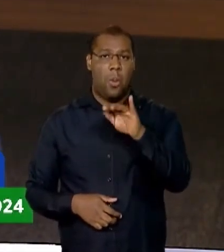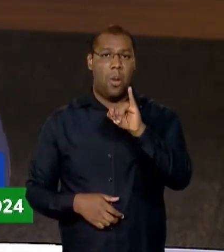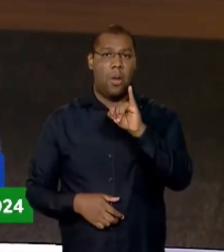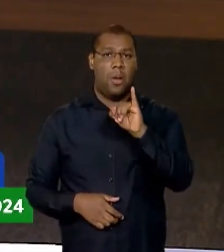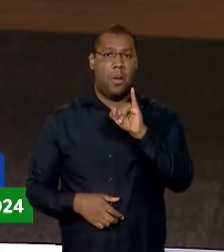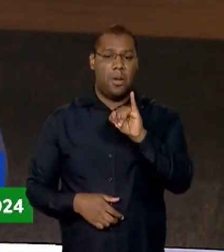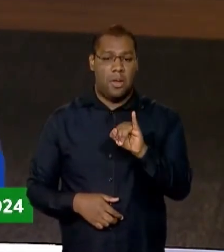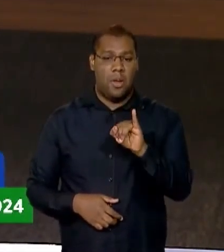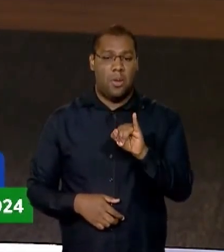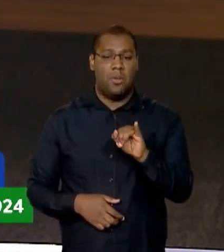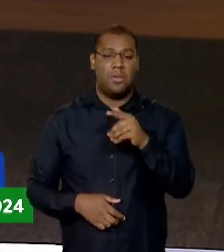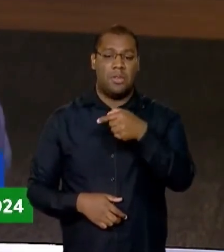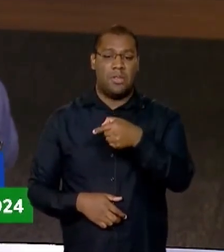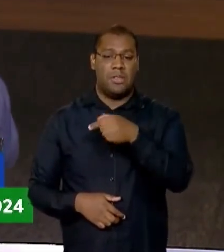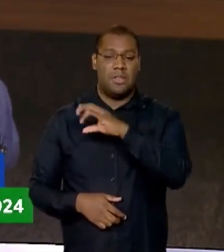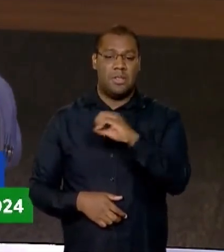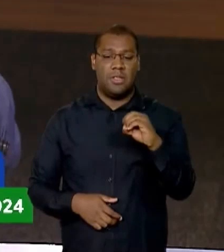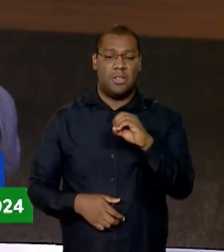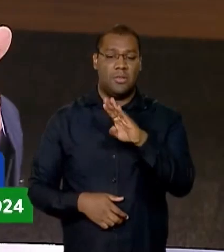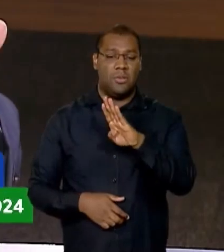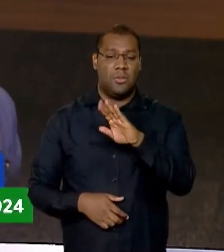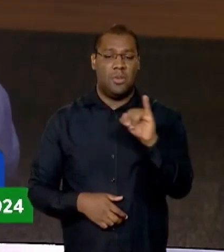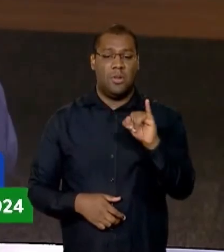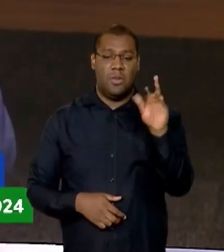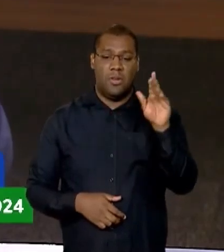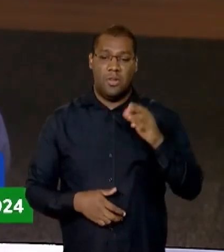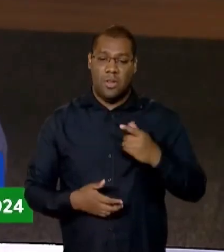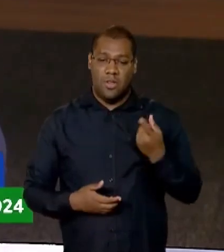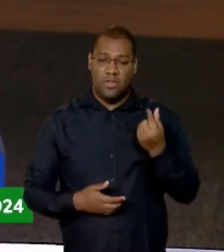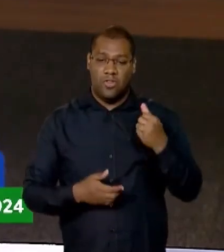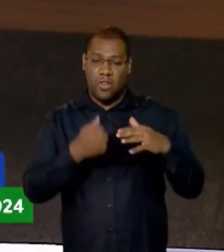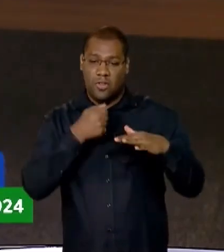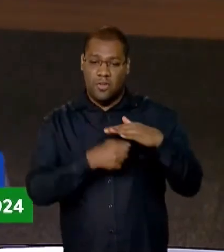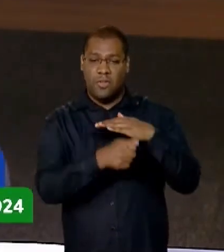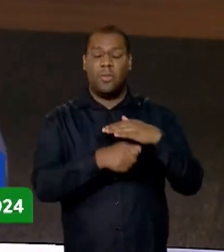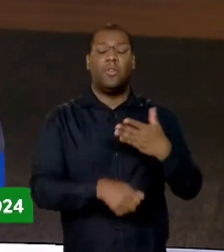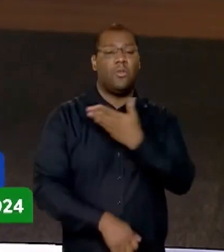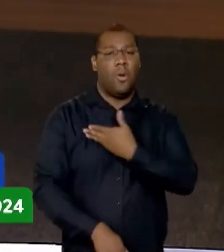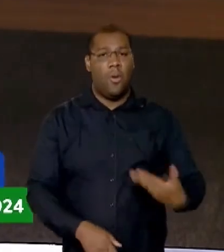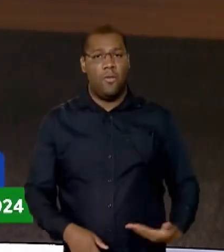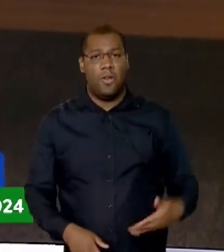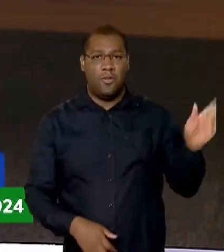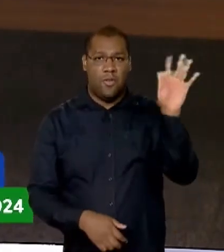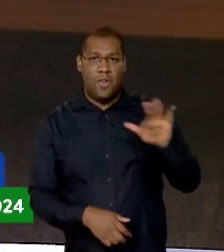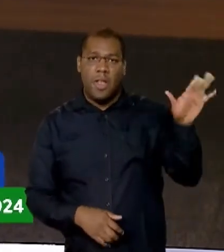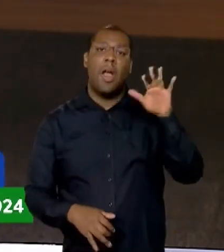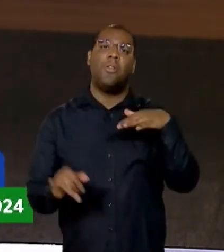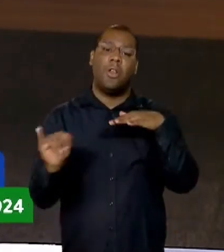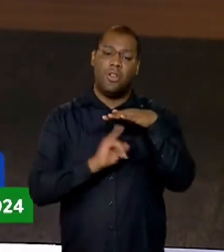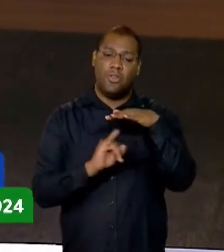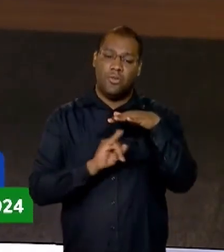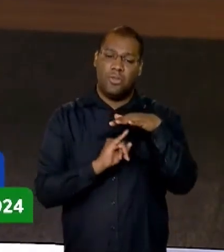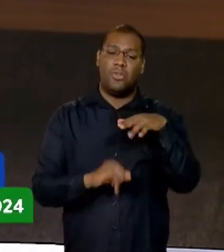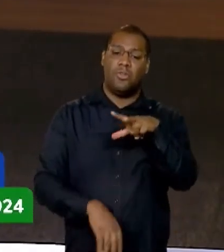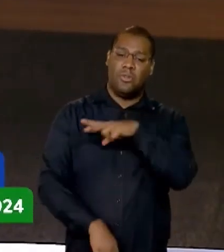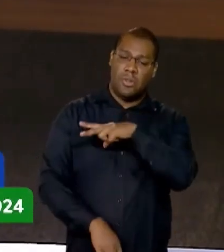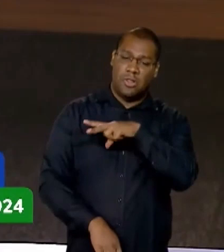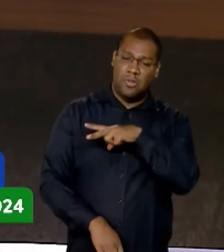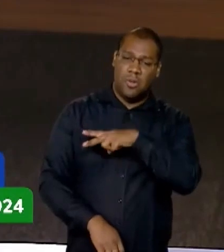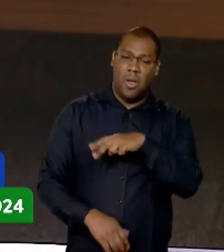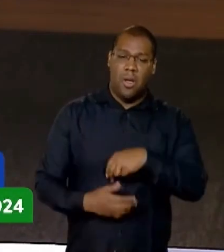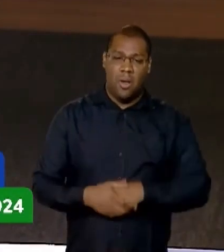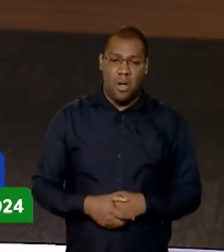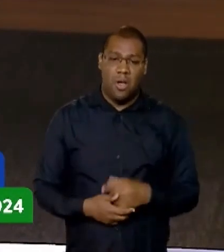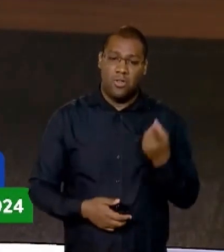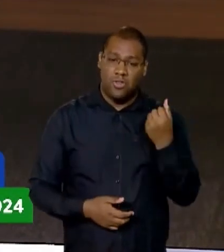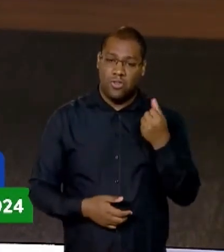trilhão 700 bilhões de investimento entre governo federal sabe iniciativa privada e financiamento sabe então nós